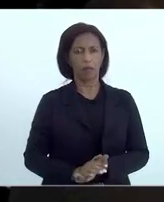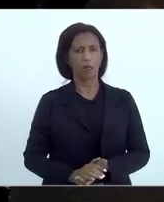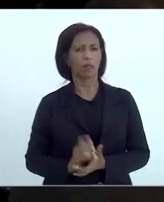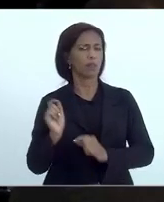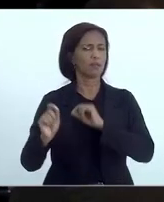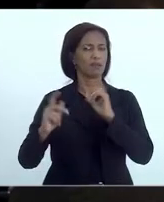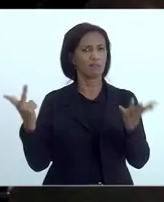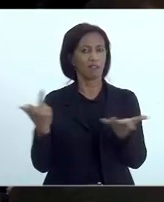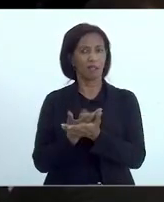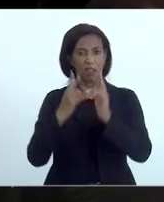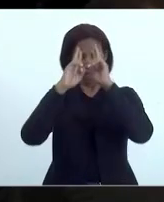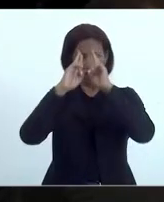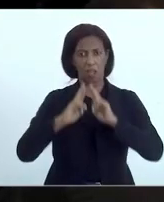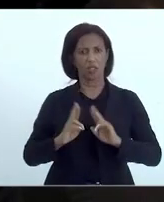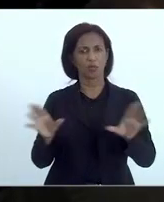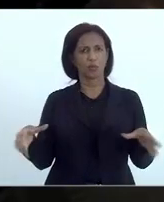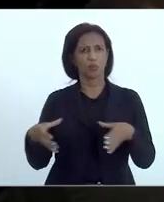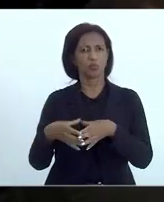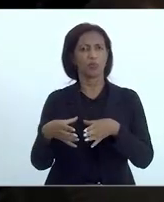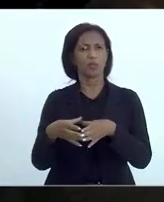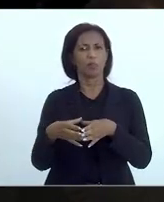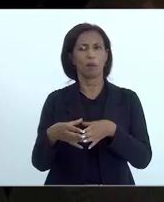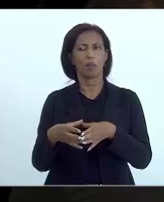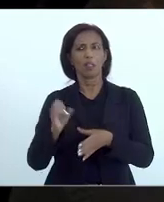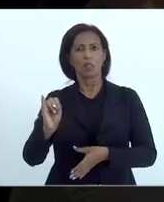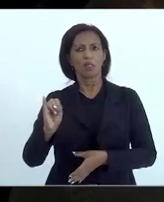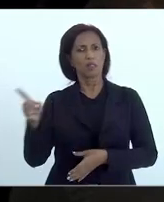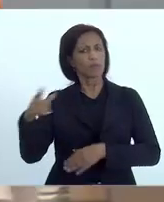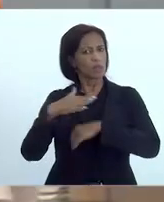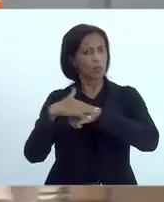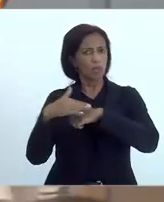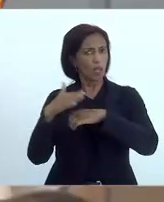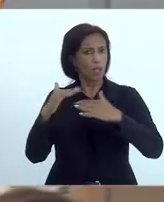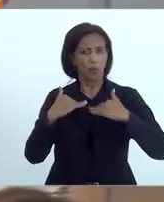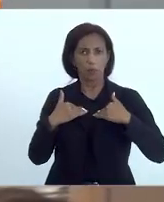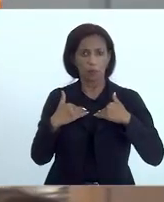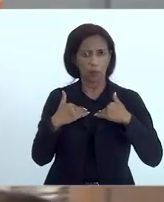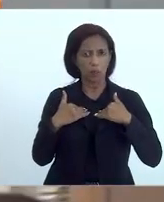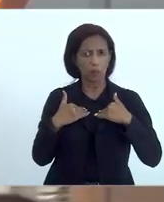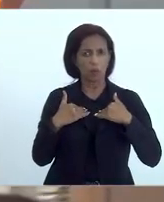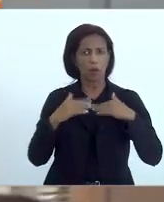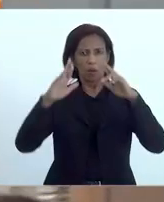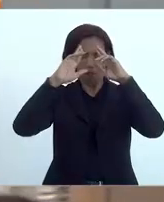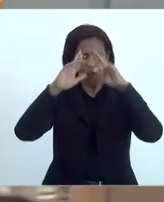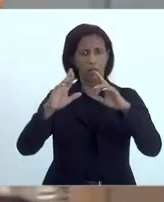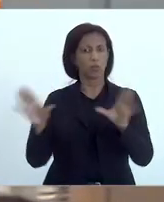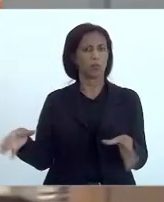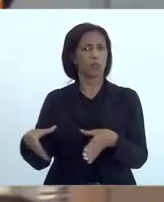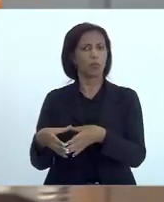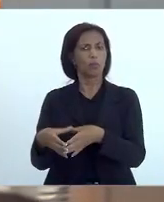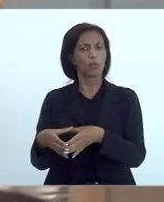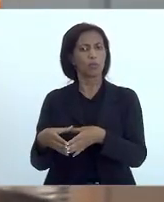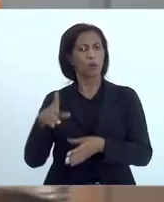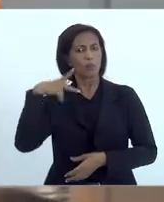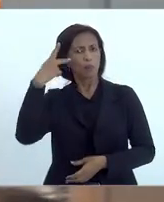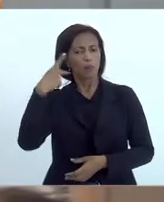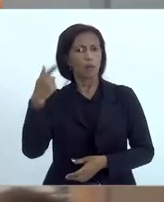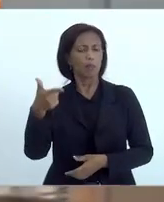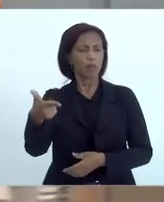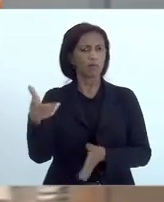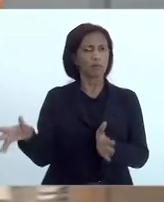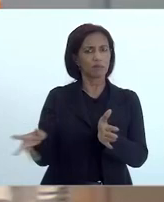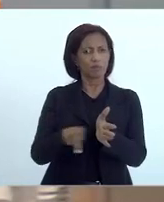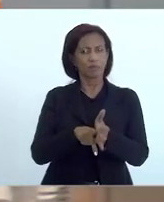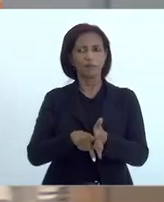Que que é isso Deputado ele pede trabalho dessa comissão e você lembra não tem carinho respeito comigo tudo bem mas respeito do trabalho da comissão pelo menos o Parlamento